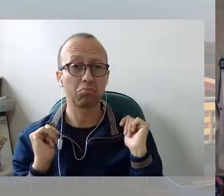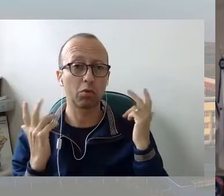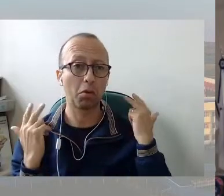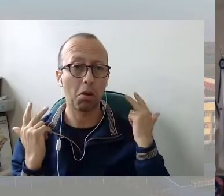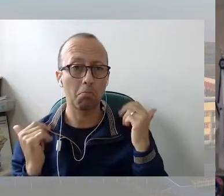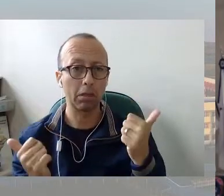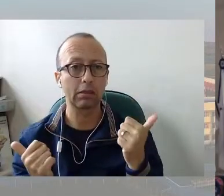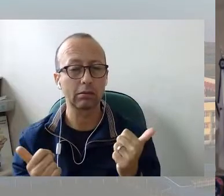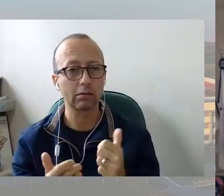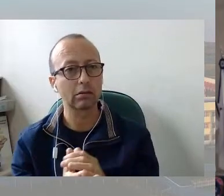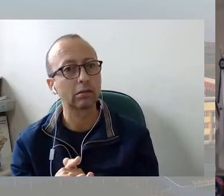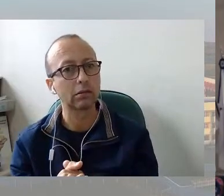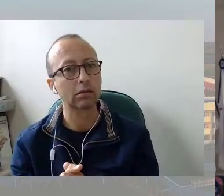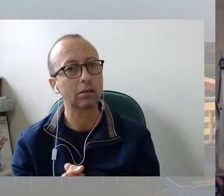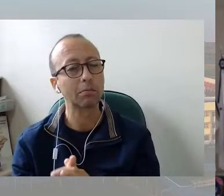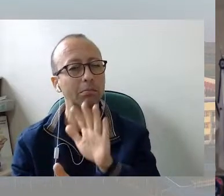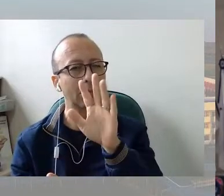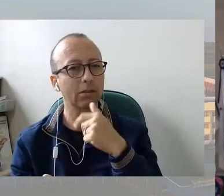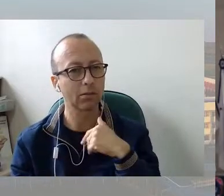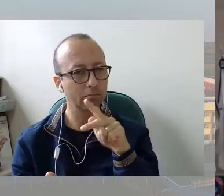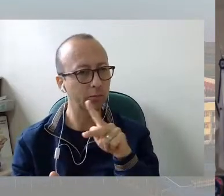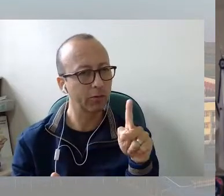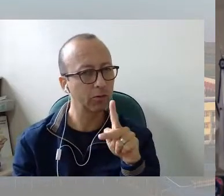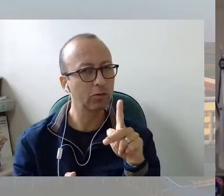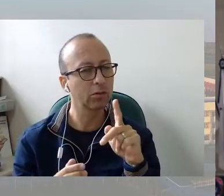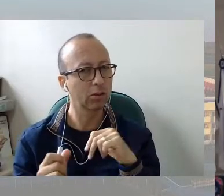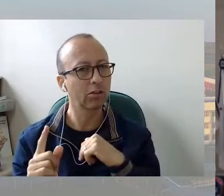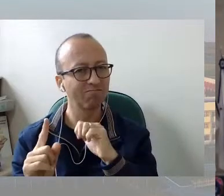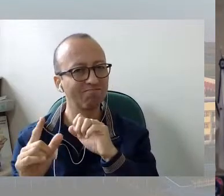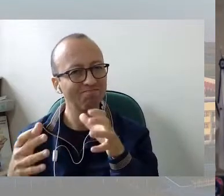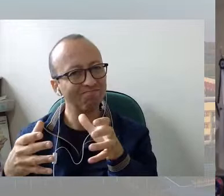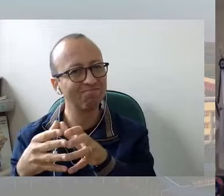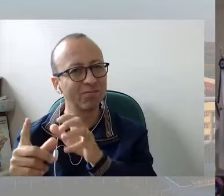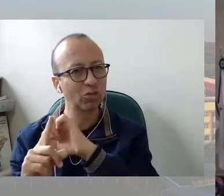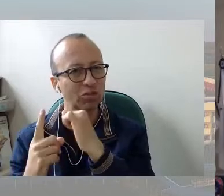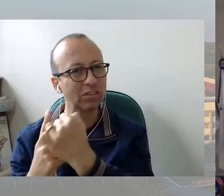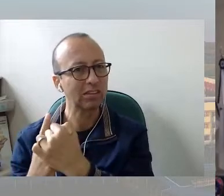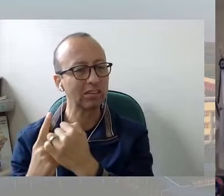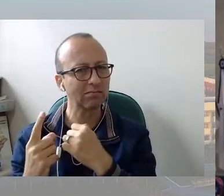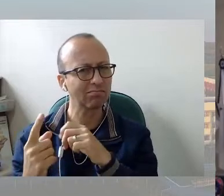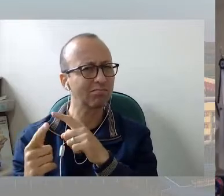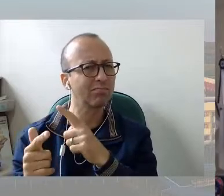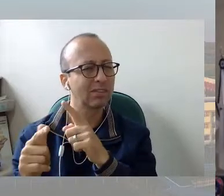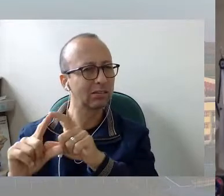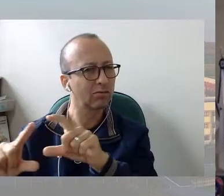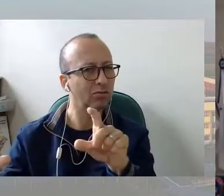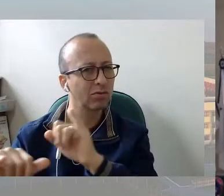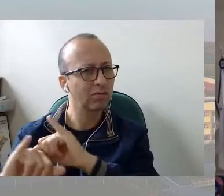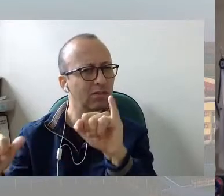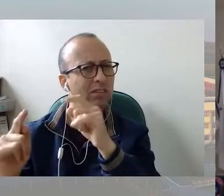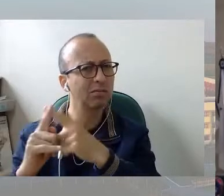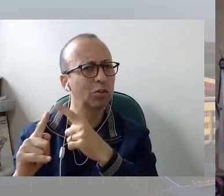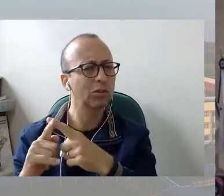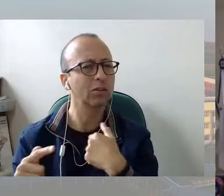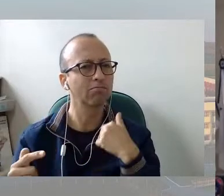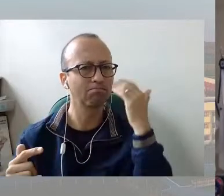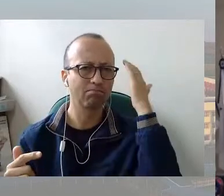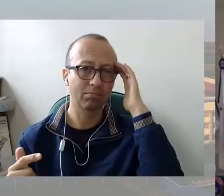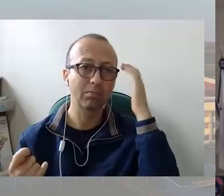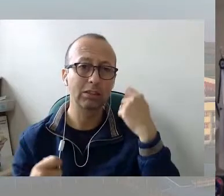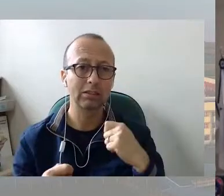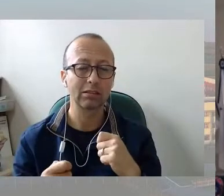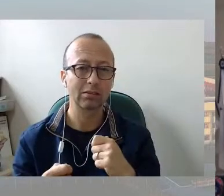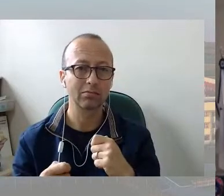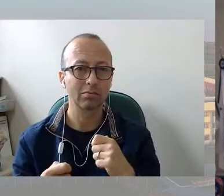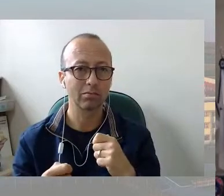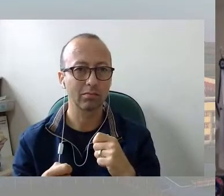Então, se eu penso como educador, como membro da sociedade, eu tenho que entender o porquê que existe aquela nota. Então, eu entendo a